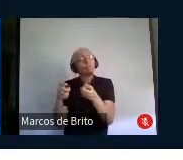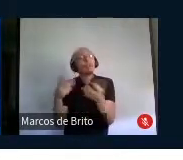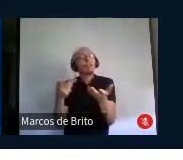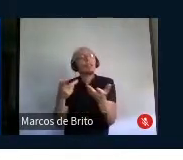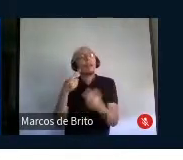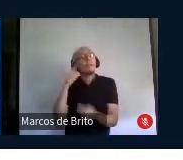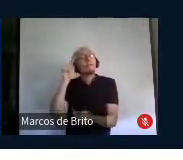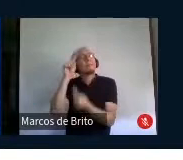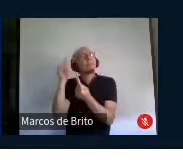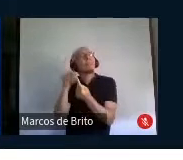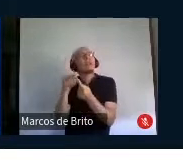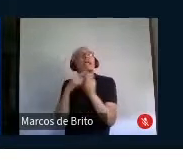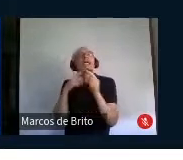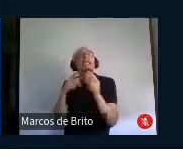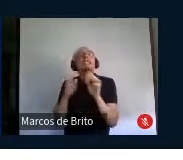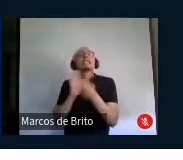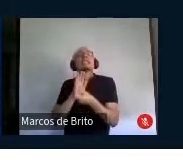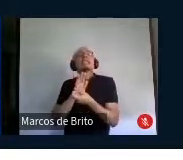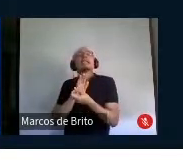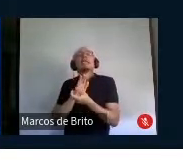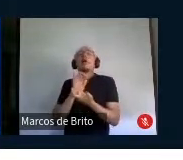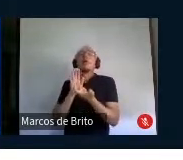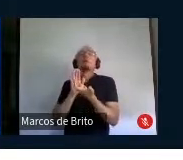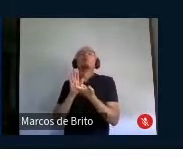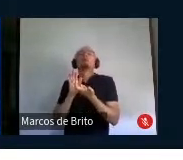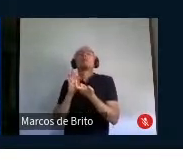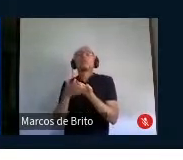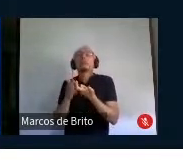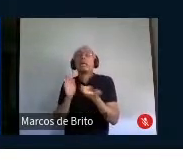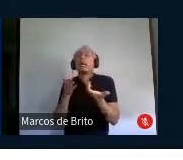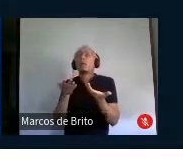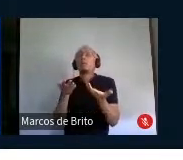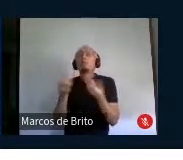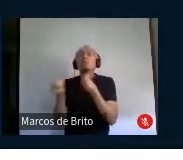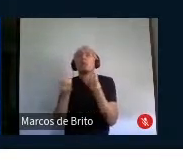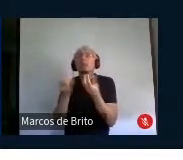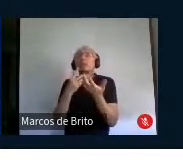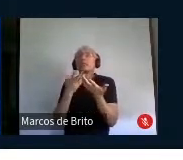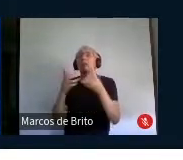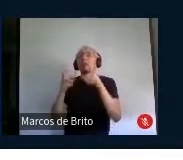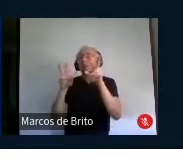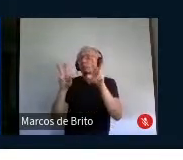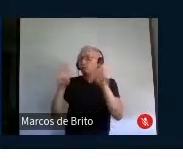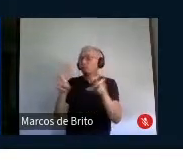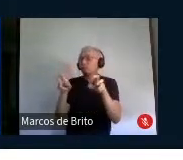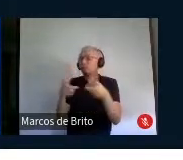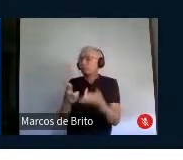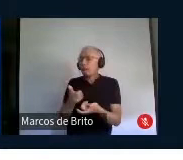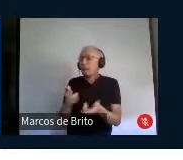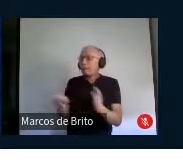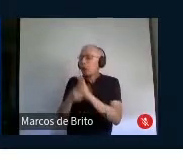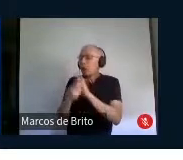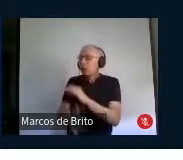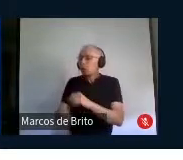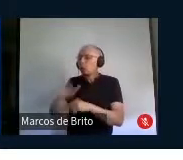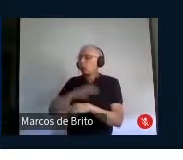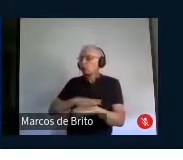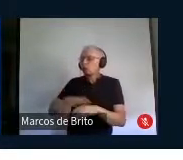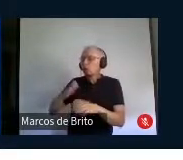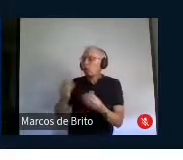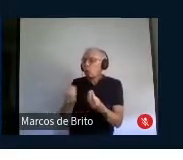identificar termos que pudessem remeter esses títulos às áreas de conhecimento e também que